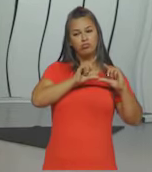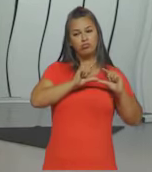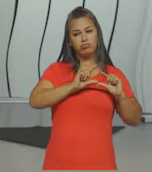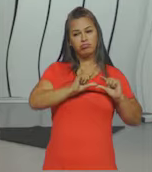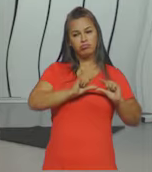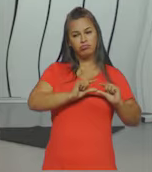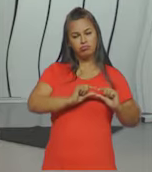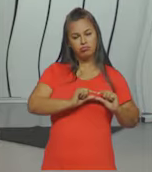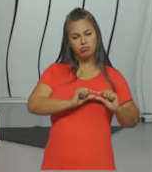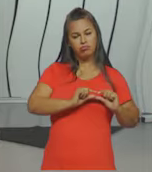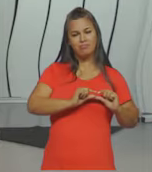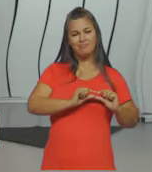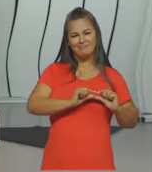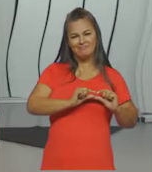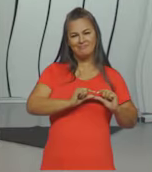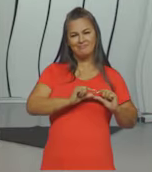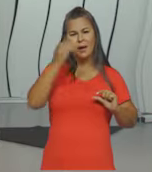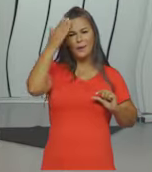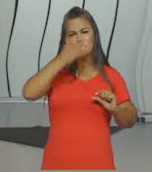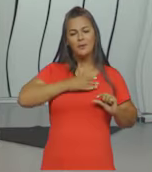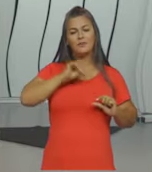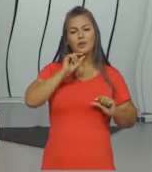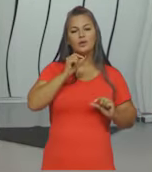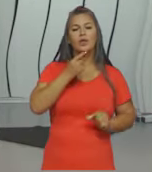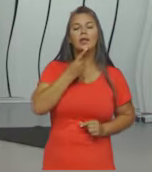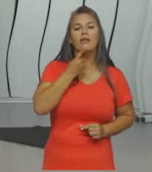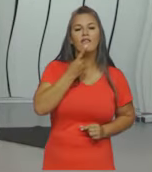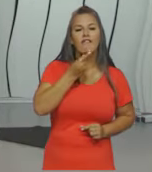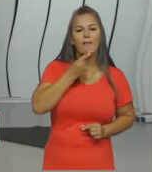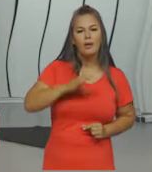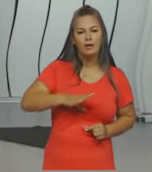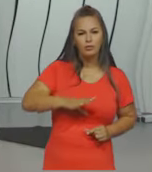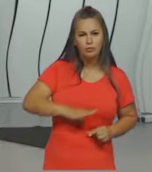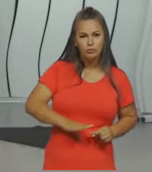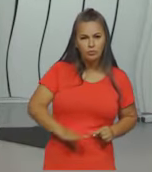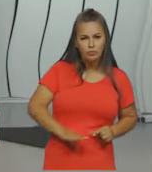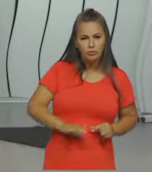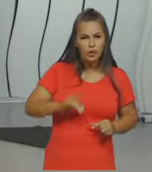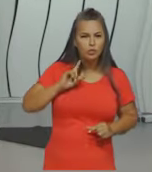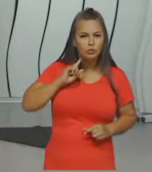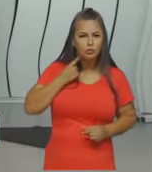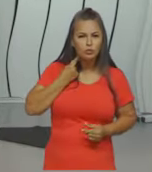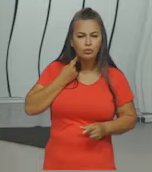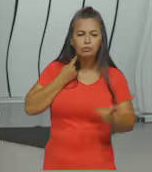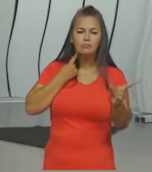da menstruação é algo limpo. E qual que é a